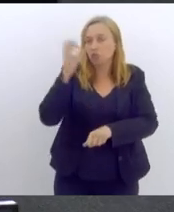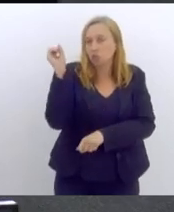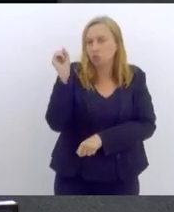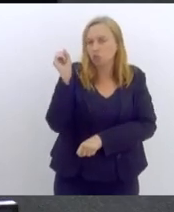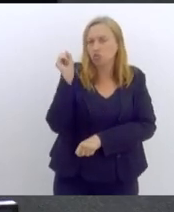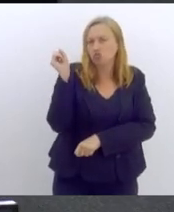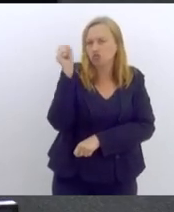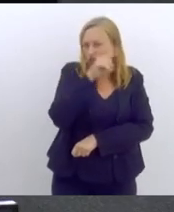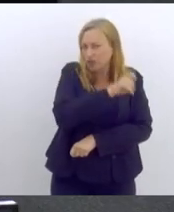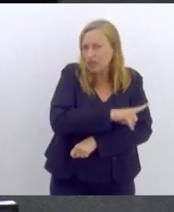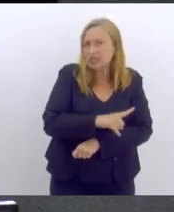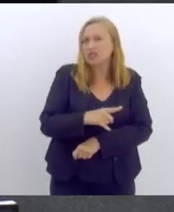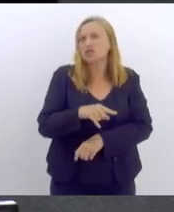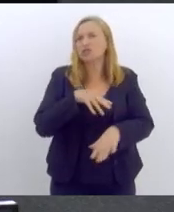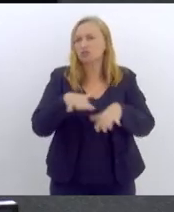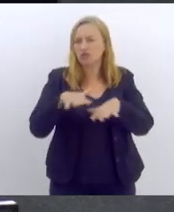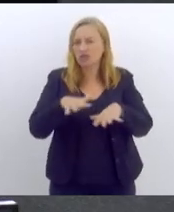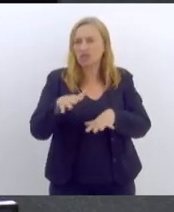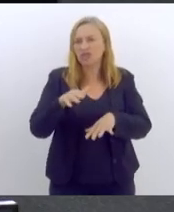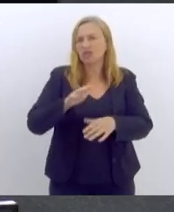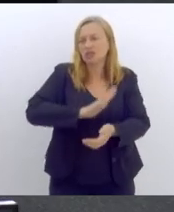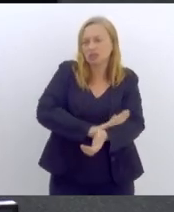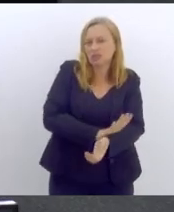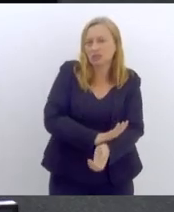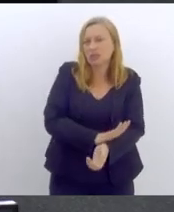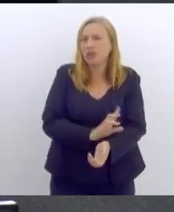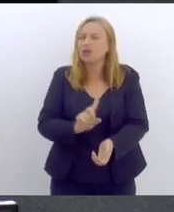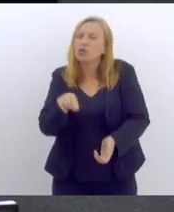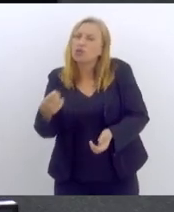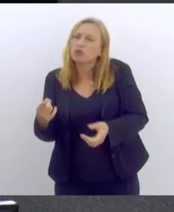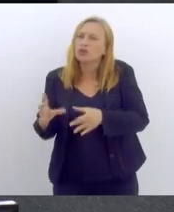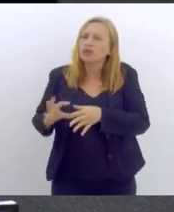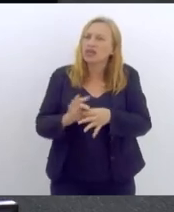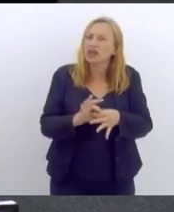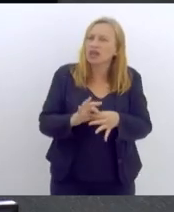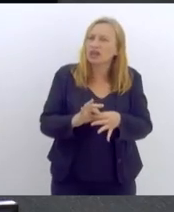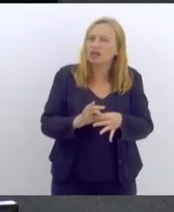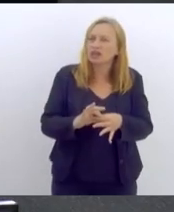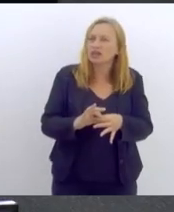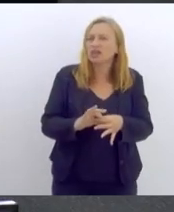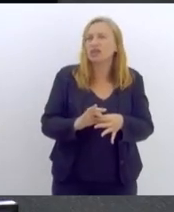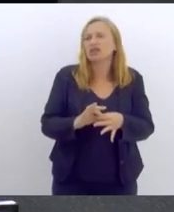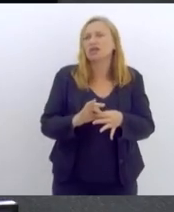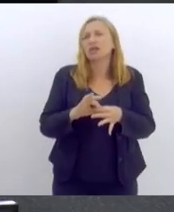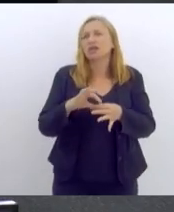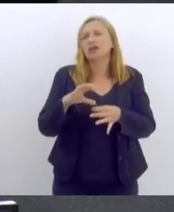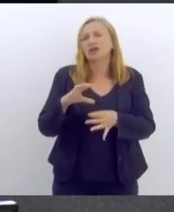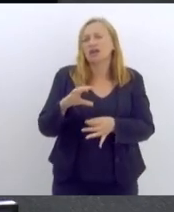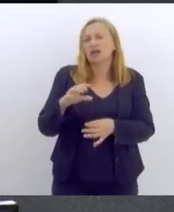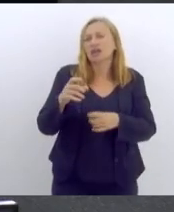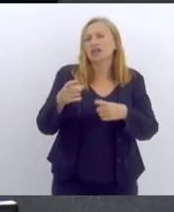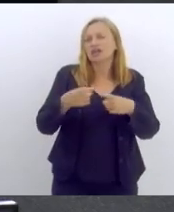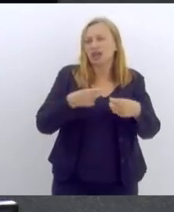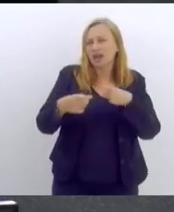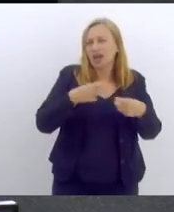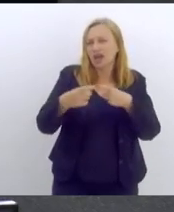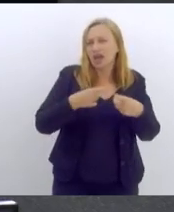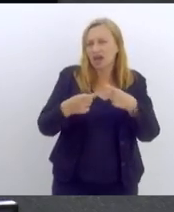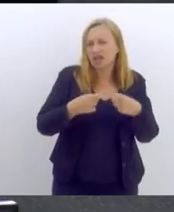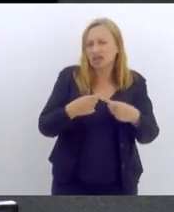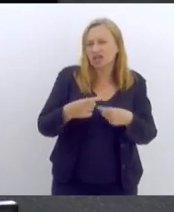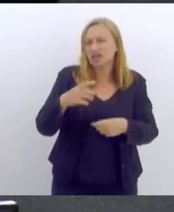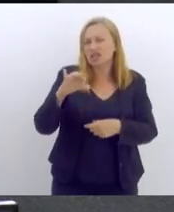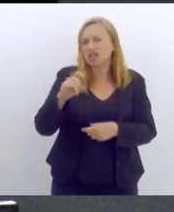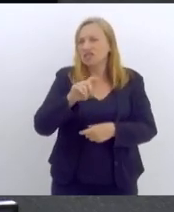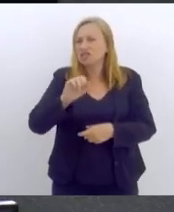momentos de manifestação de racismo, um ali ligado até à bandeira dos confederados, da Guerra Civil norte-americana,